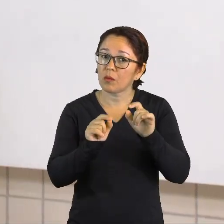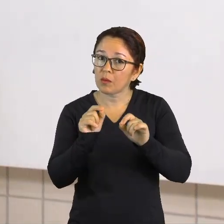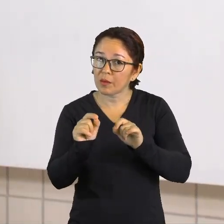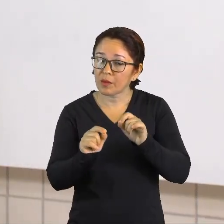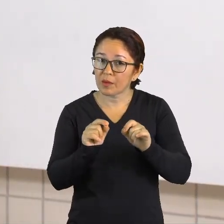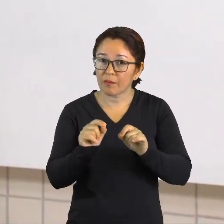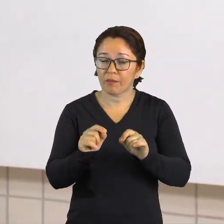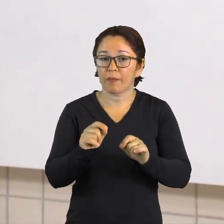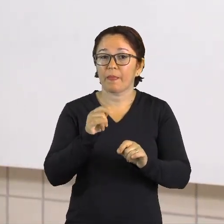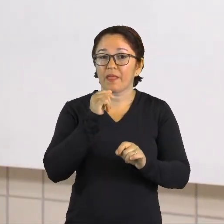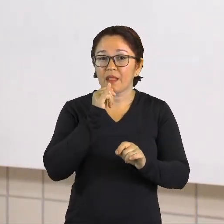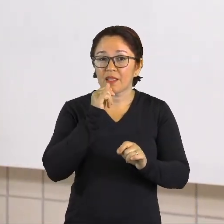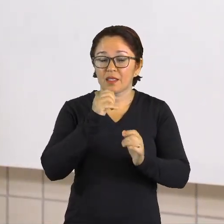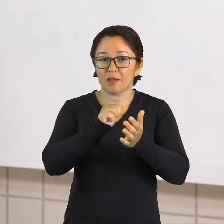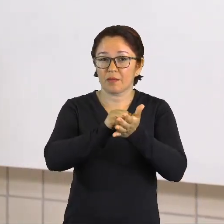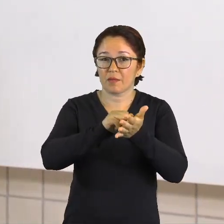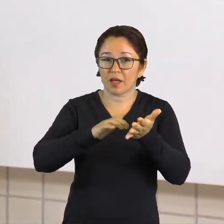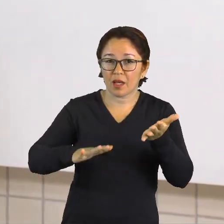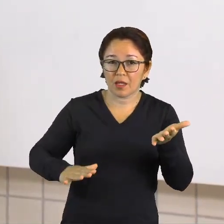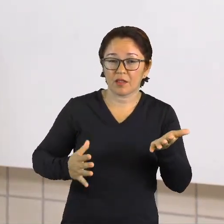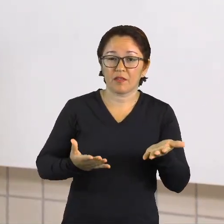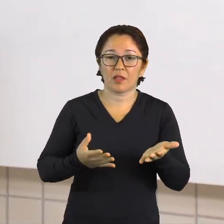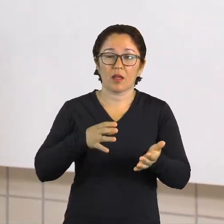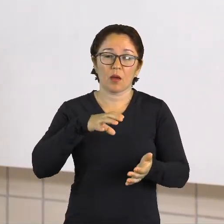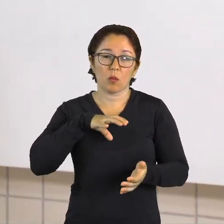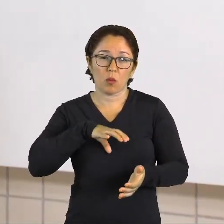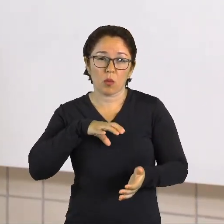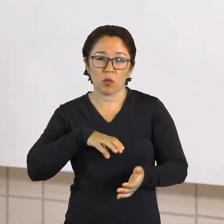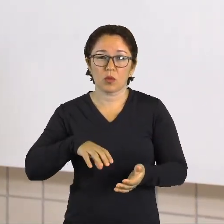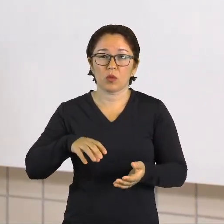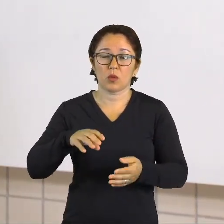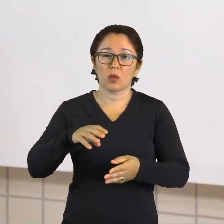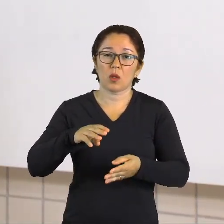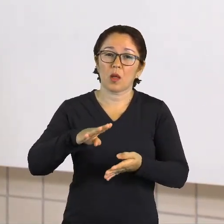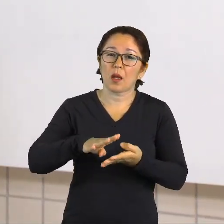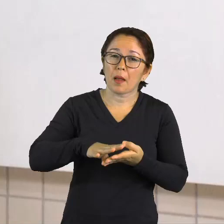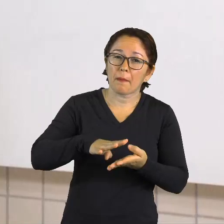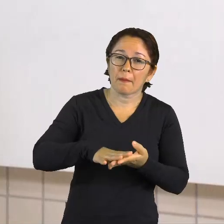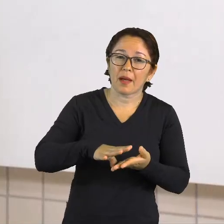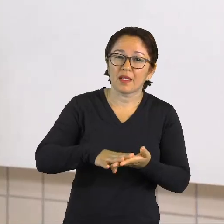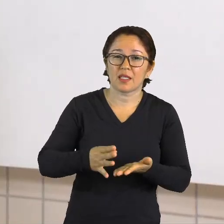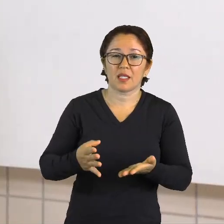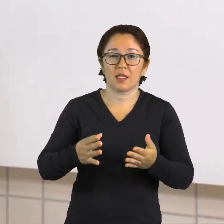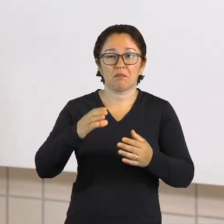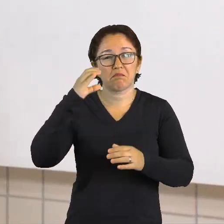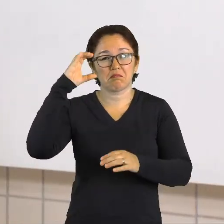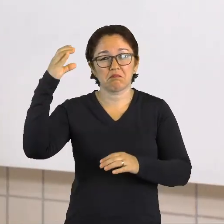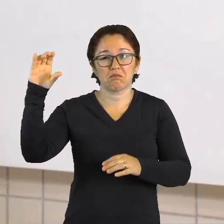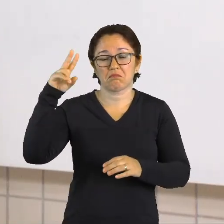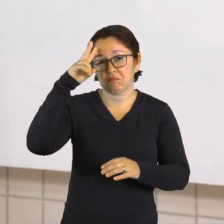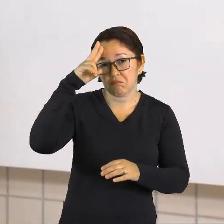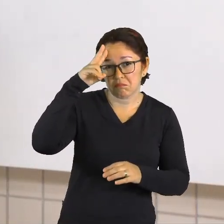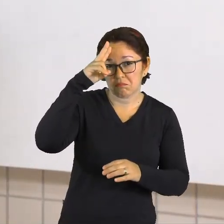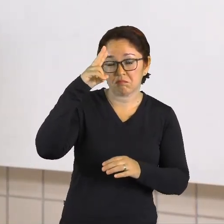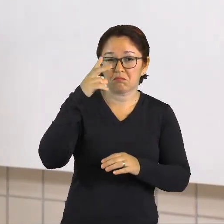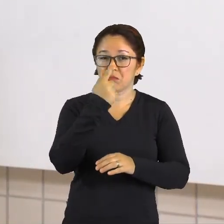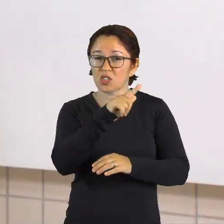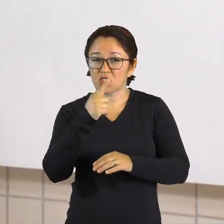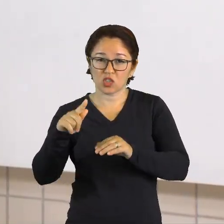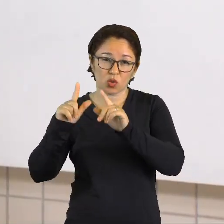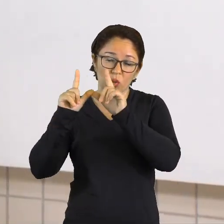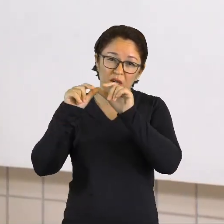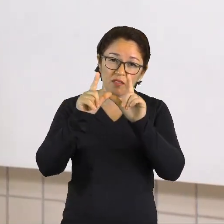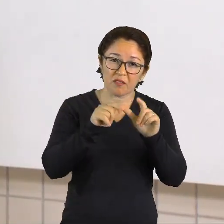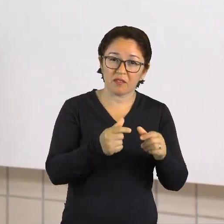Atividades de língua portuguesa, matemática, ciências, história, geografia, educação